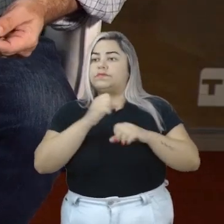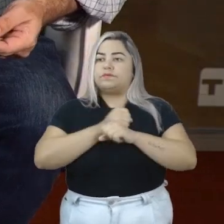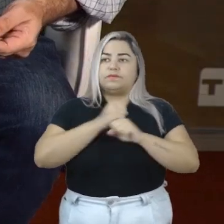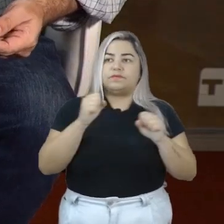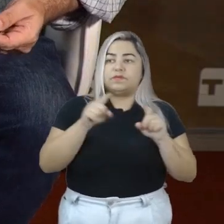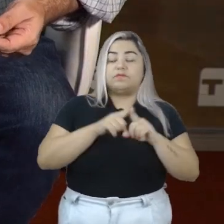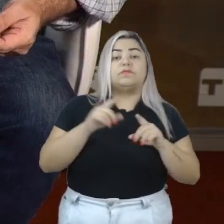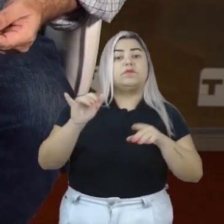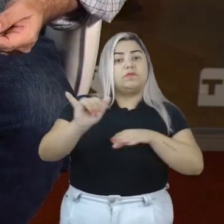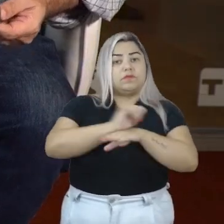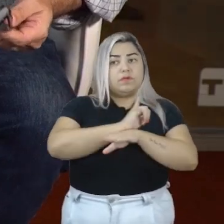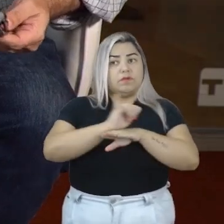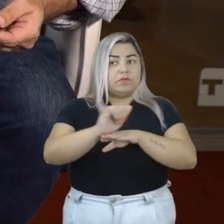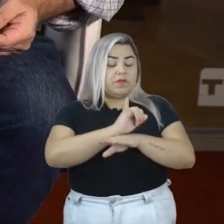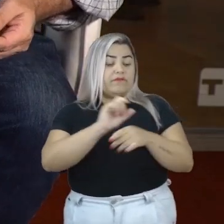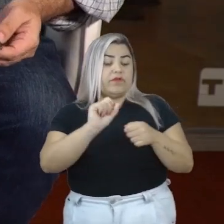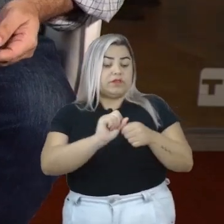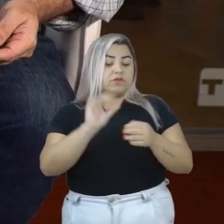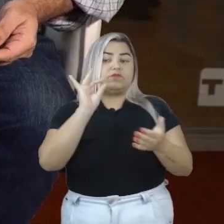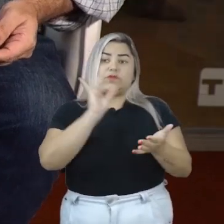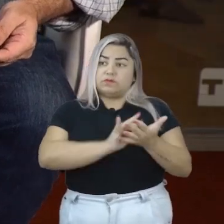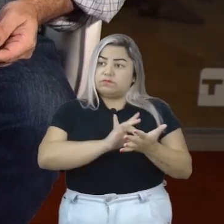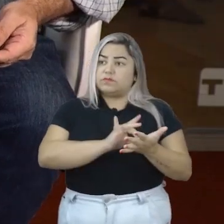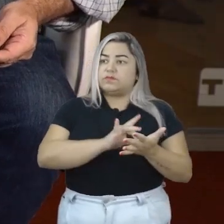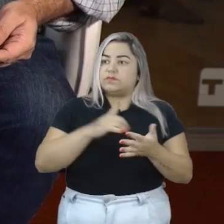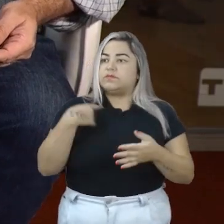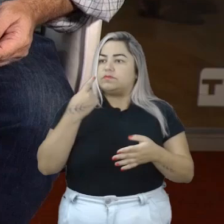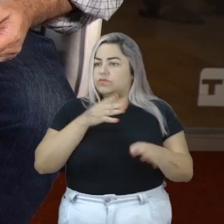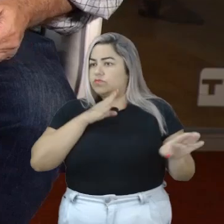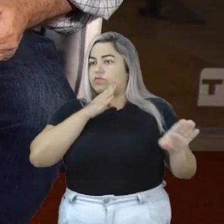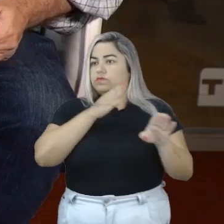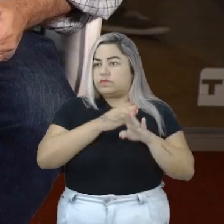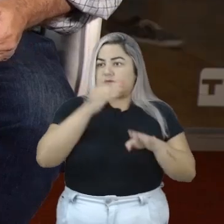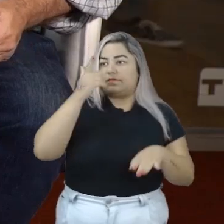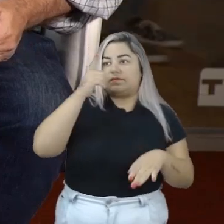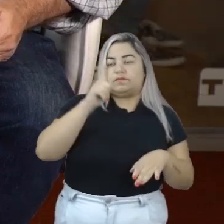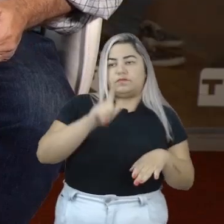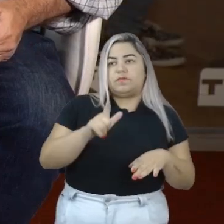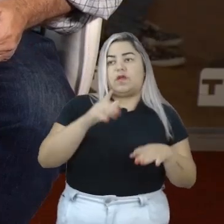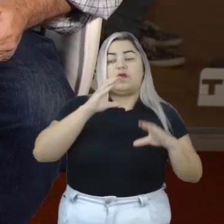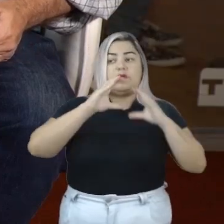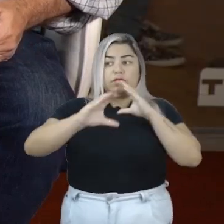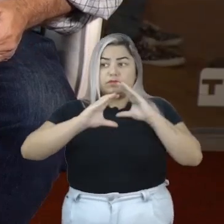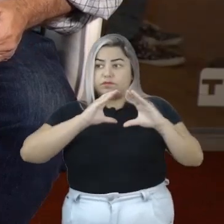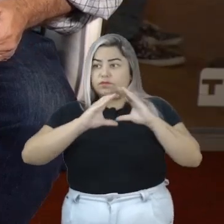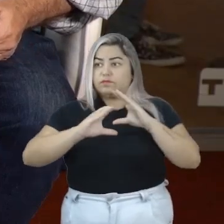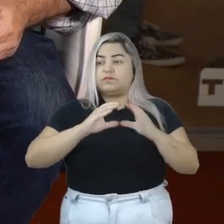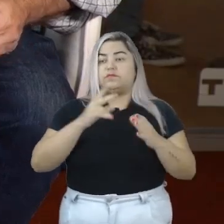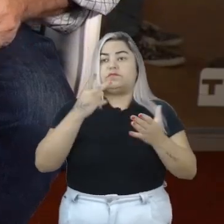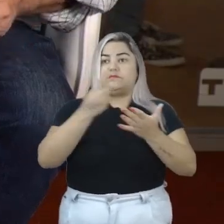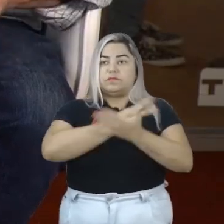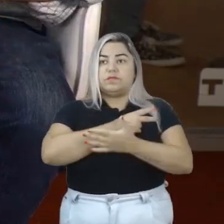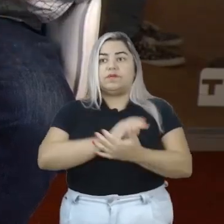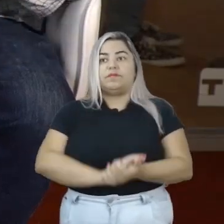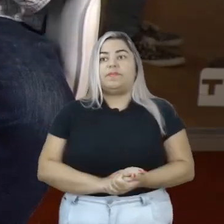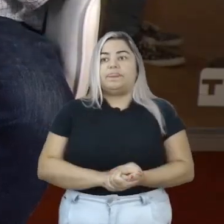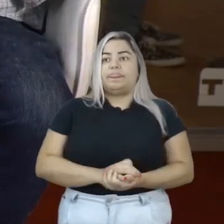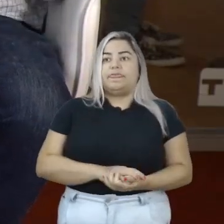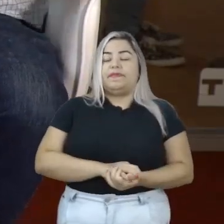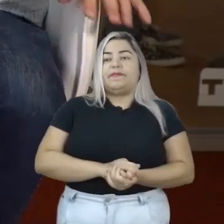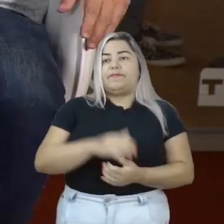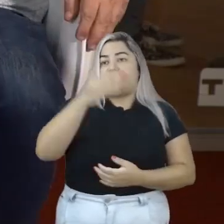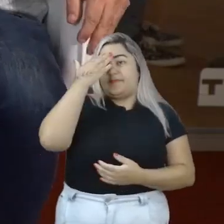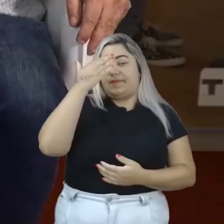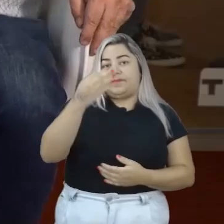uma estratégia para fazer com que, de fato, o nosso objetivo seja alcançado, que é a comunicação chegar lá na ponta.